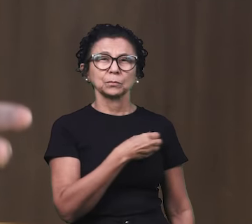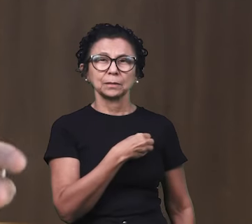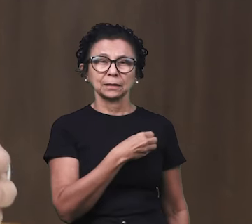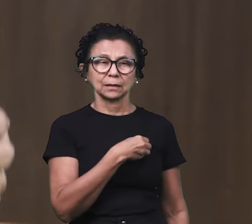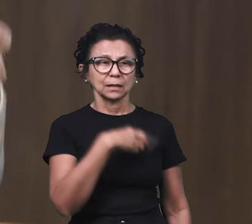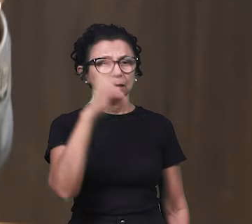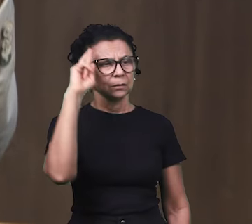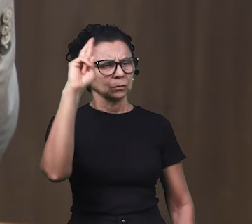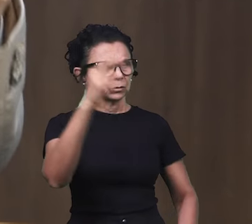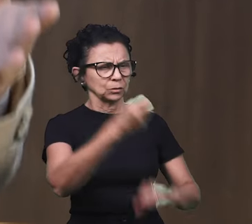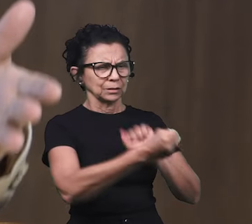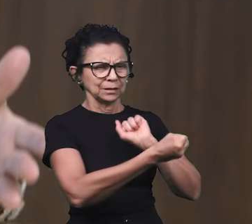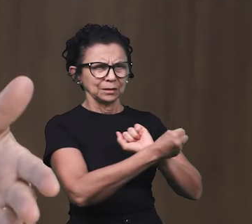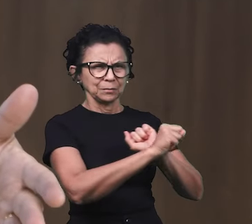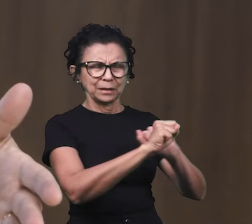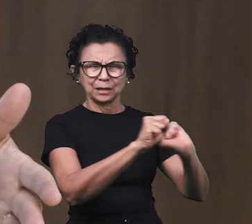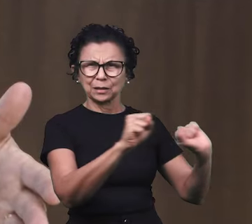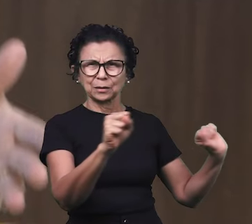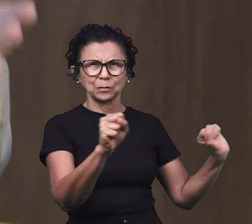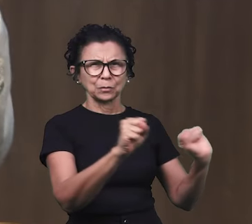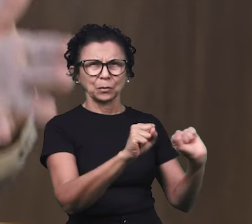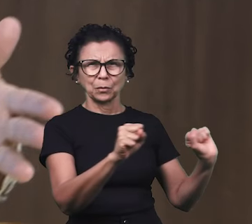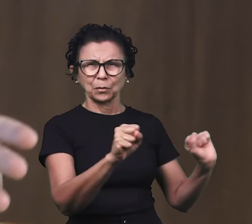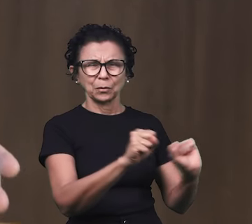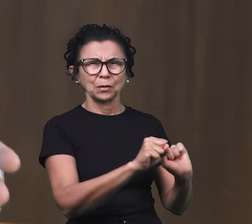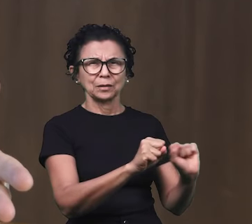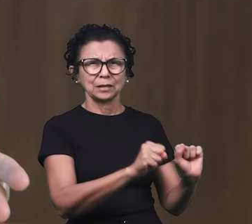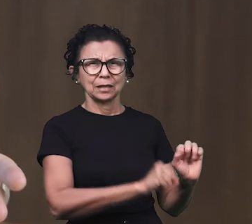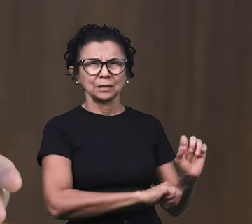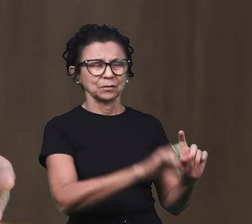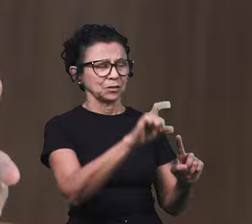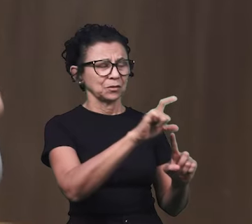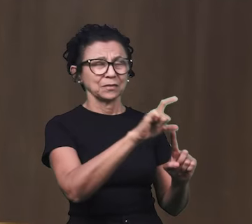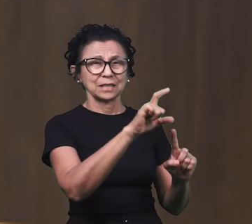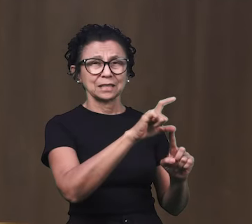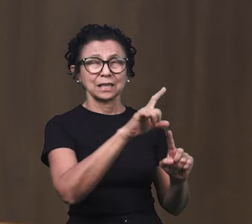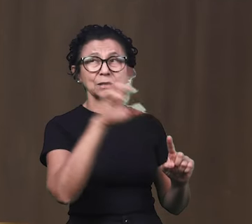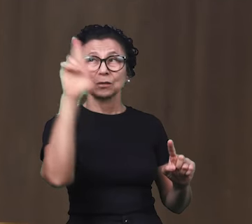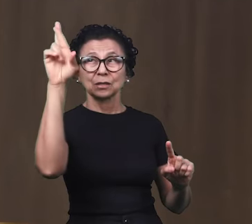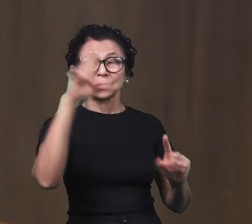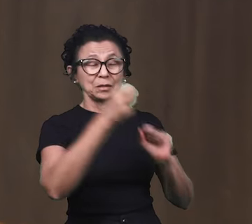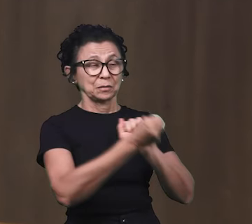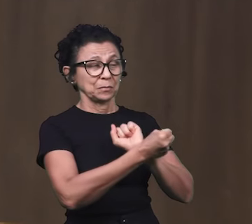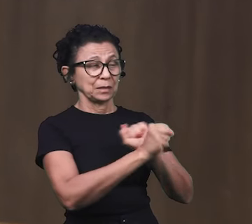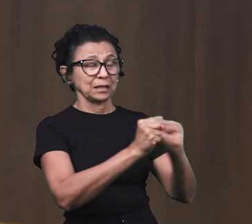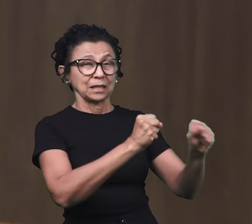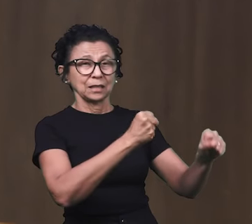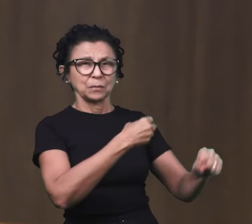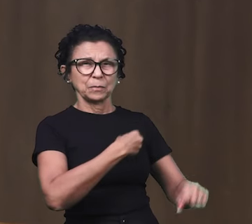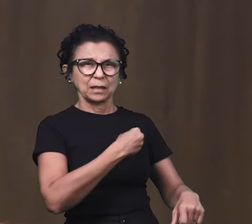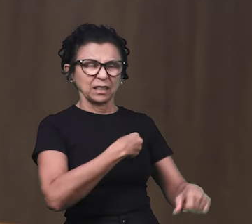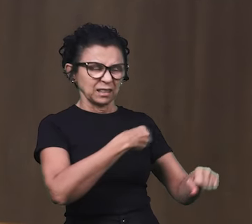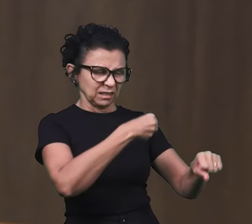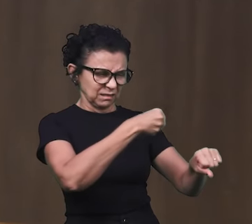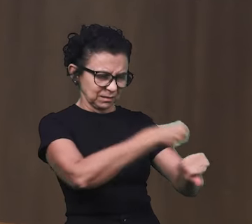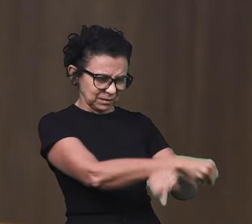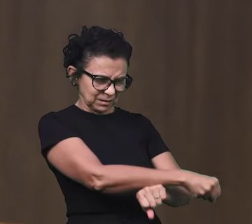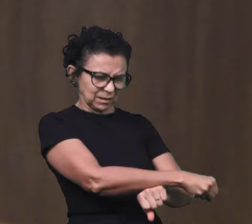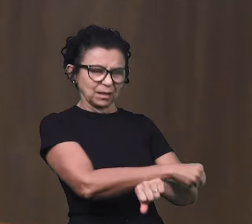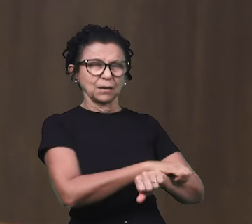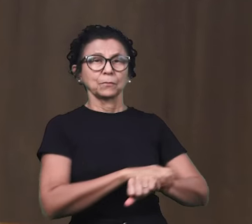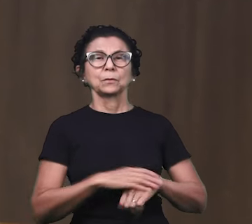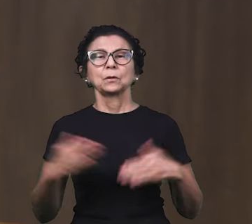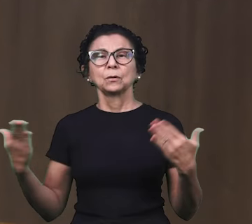representa o mundo, nos libertou de Faraó, das garras do adversário, nos libertou da escravidão do pecado. Hoje nós